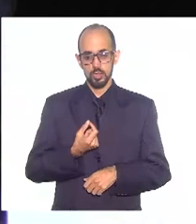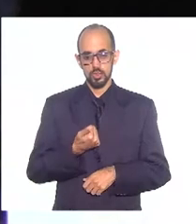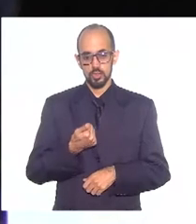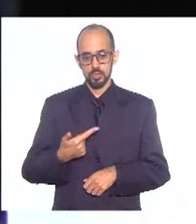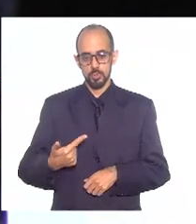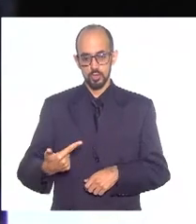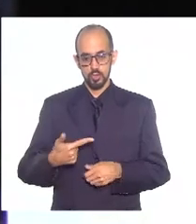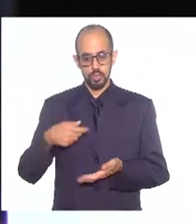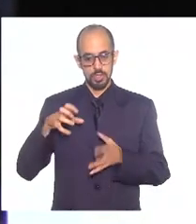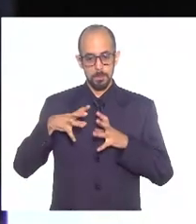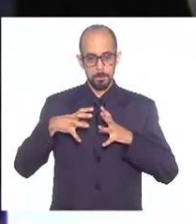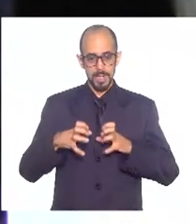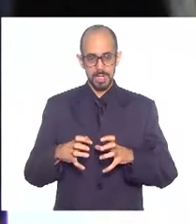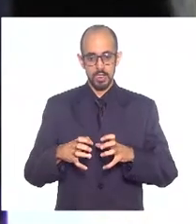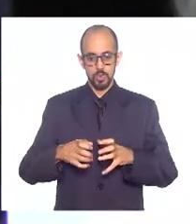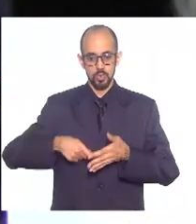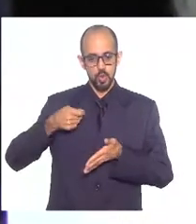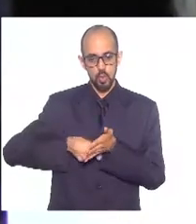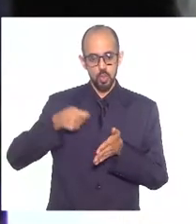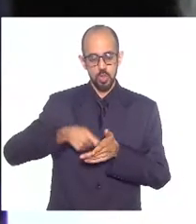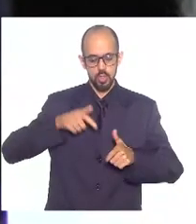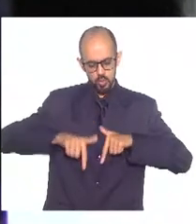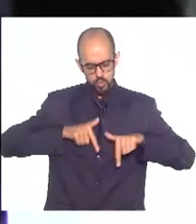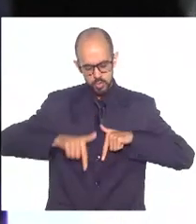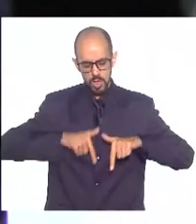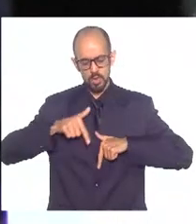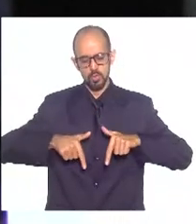peleando aqui, que a gente possa